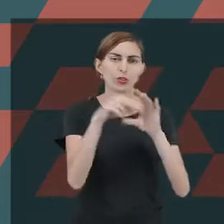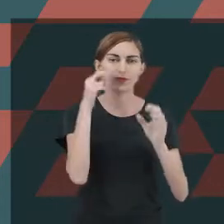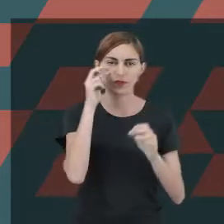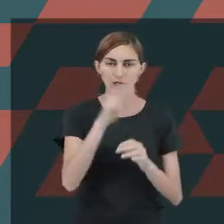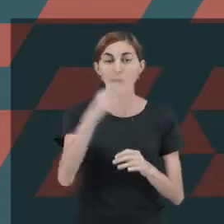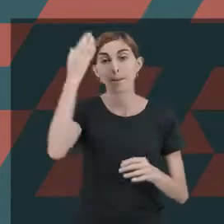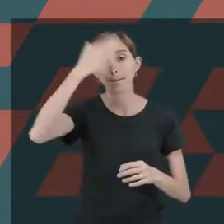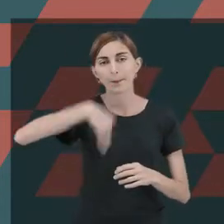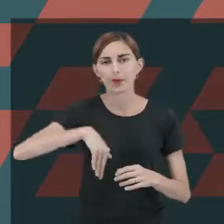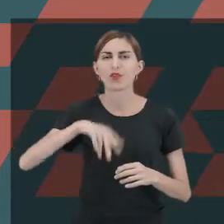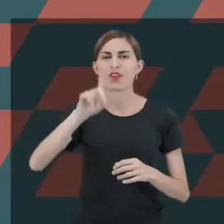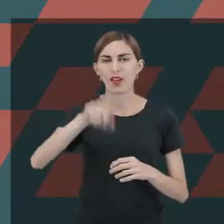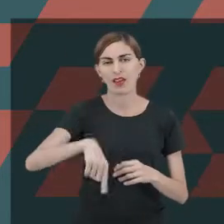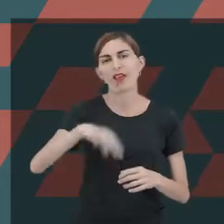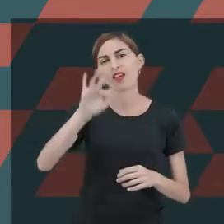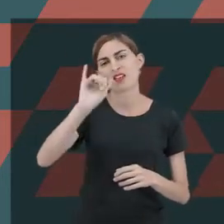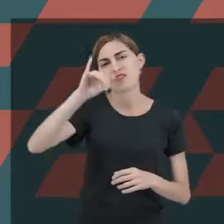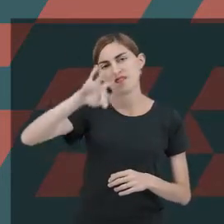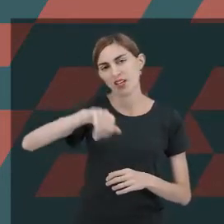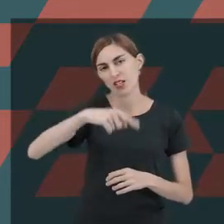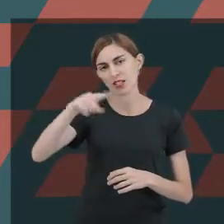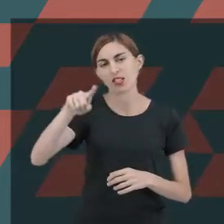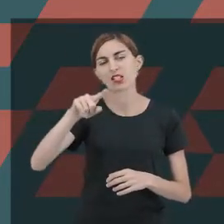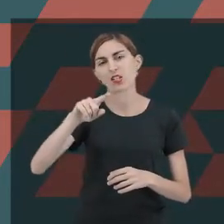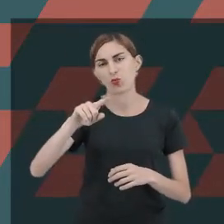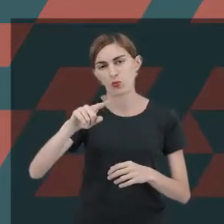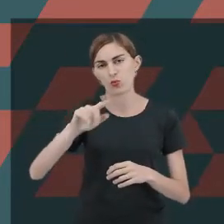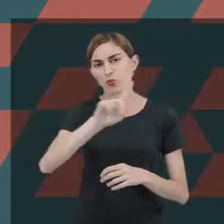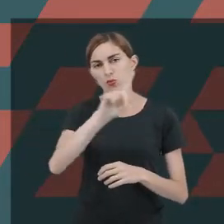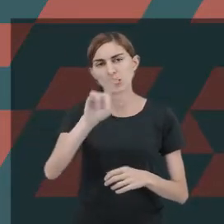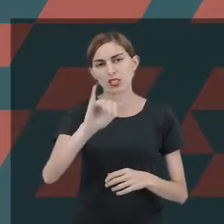não, isso provavelmente é infecção congênita. Existem doenças